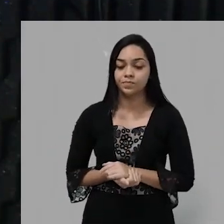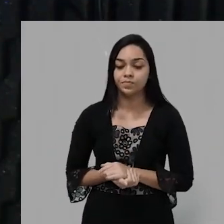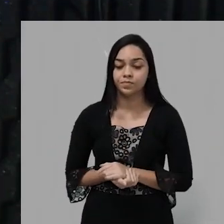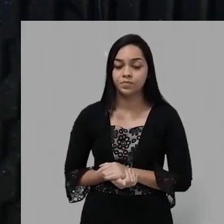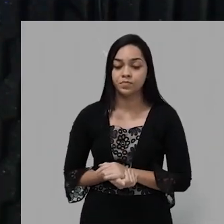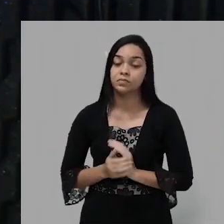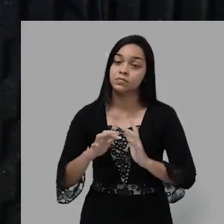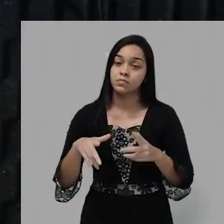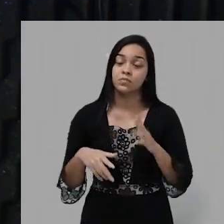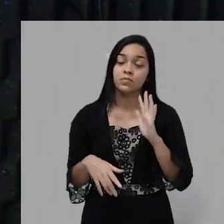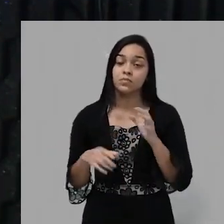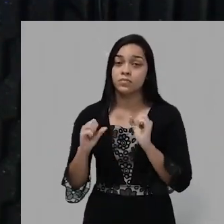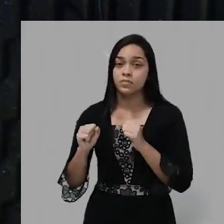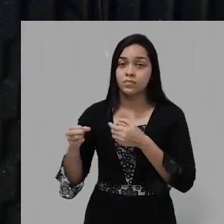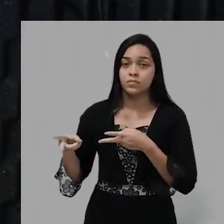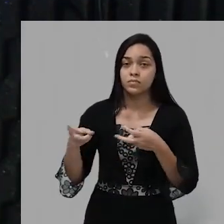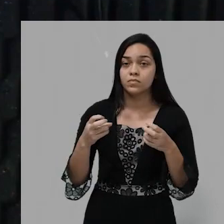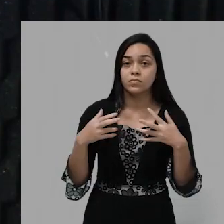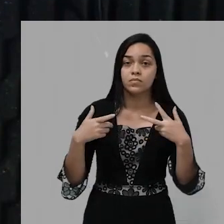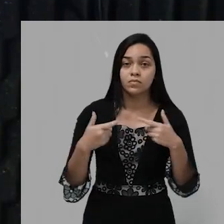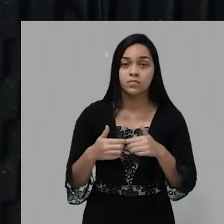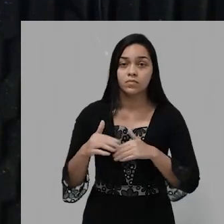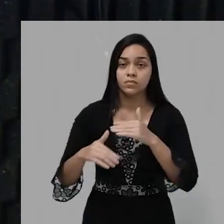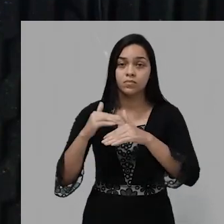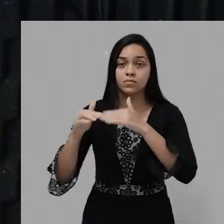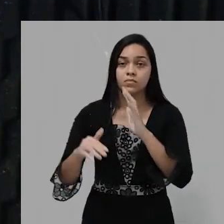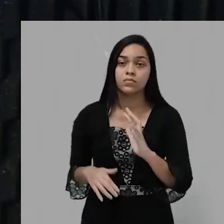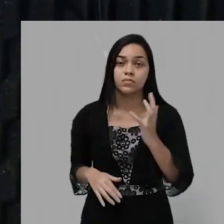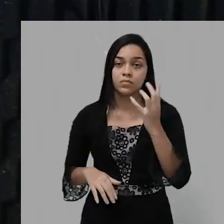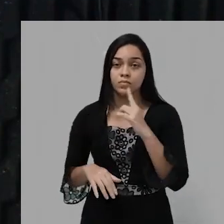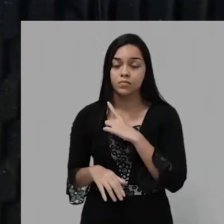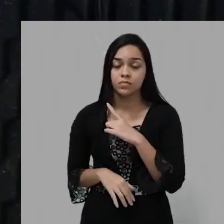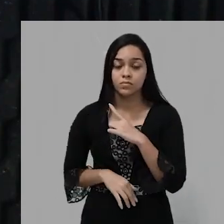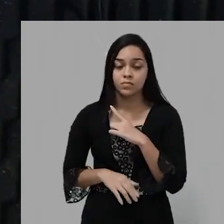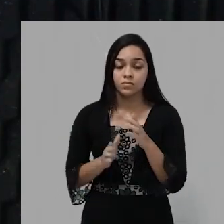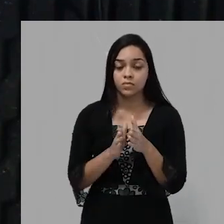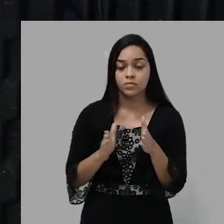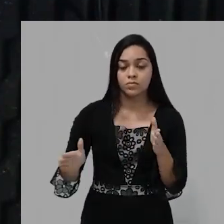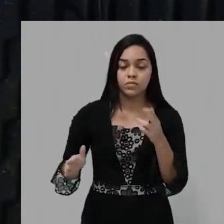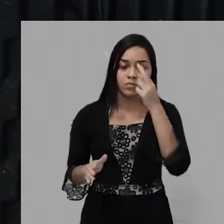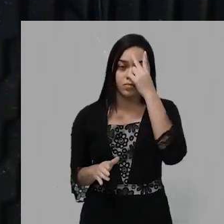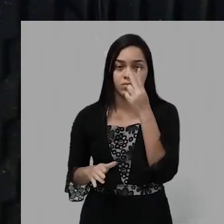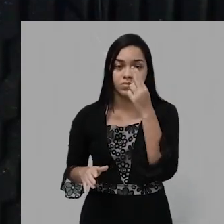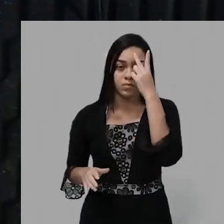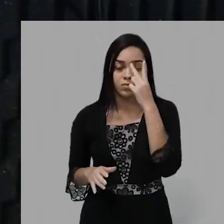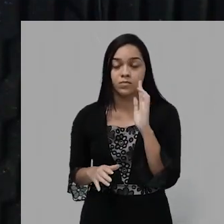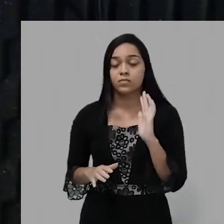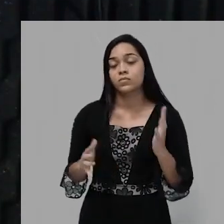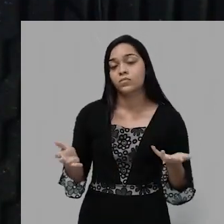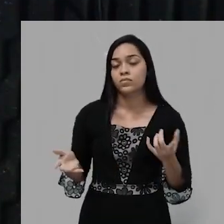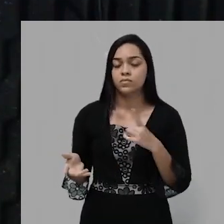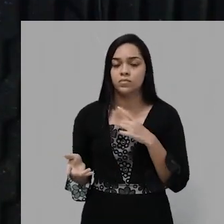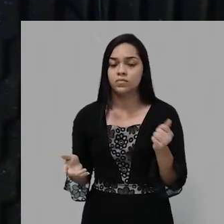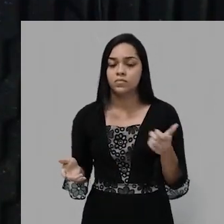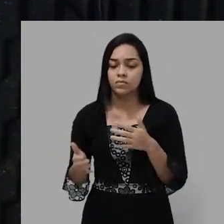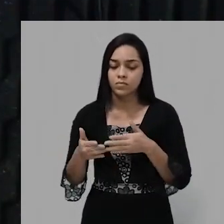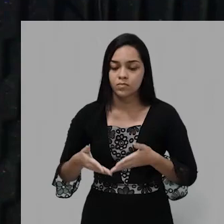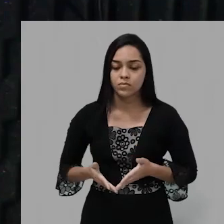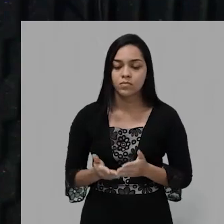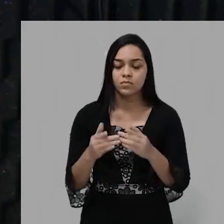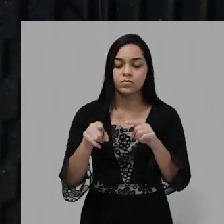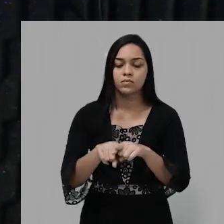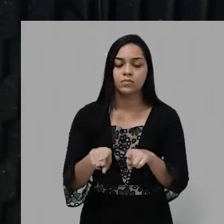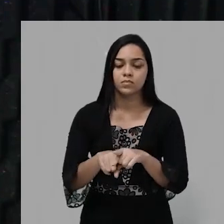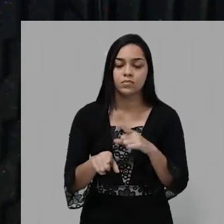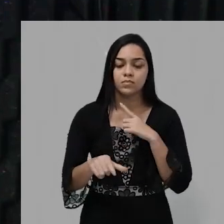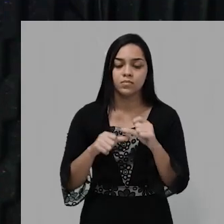europeu. Então, como vocês podem ver, todo o processo que acontece ao longo da história, como aqui no caso, as grandes navegações,